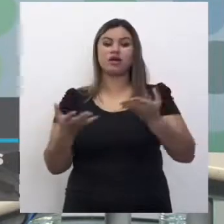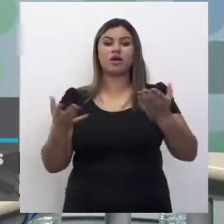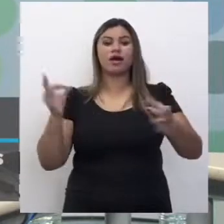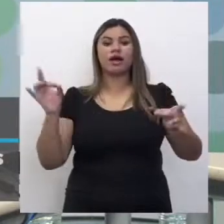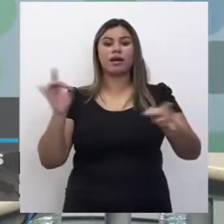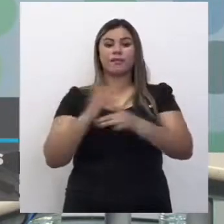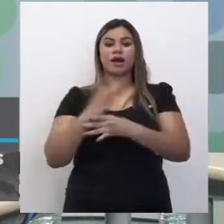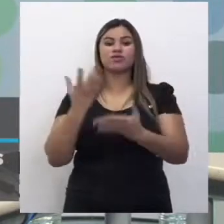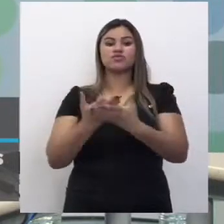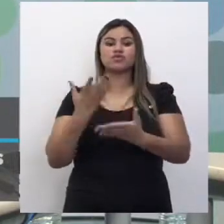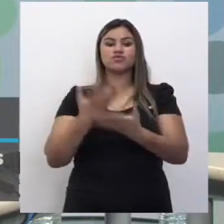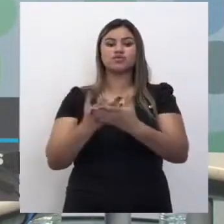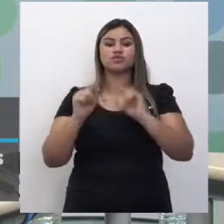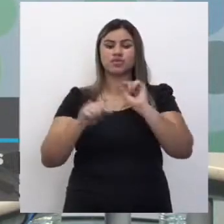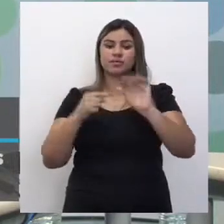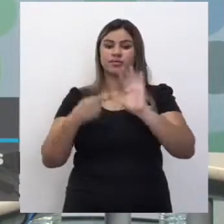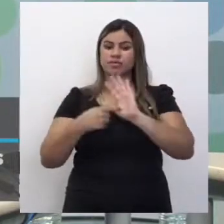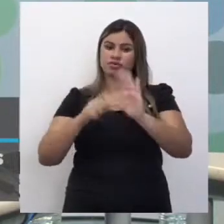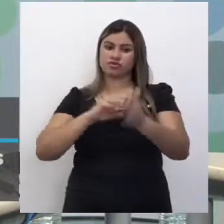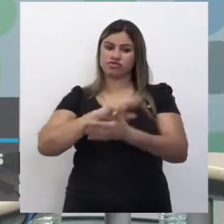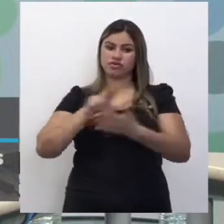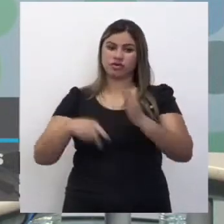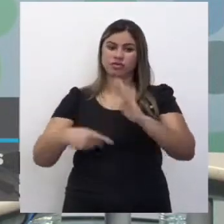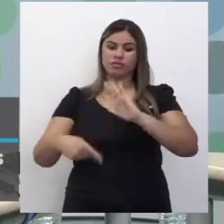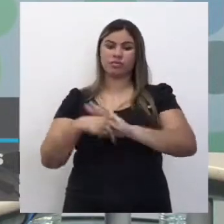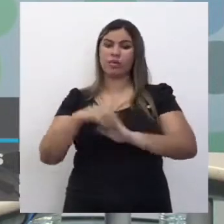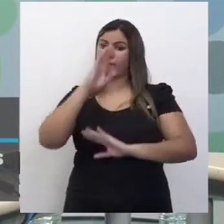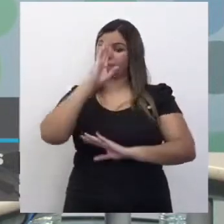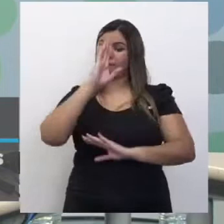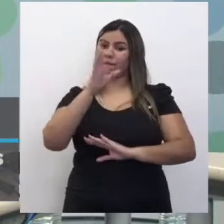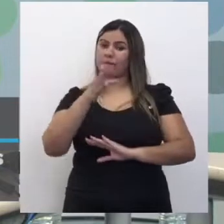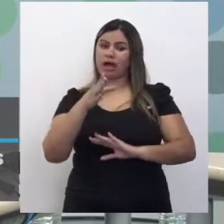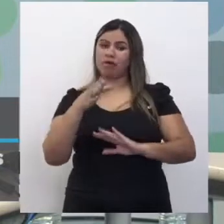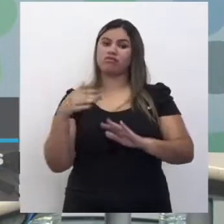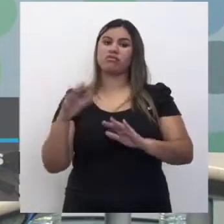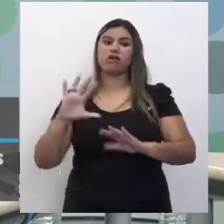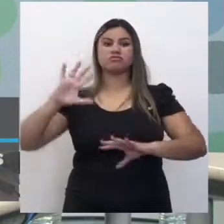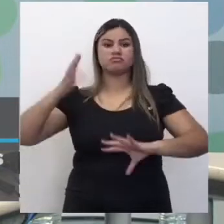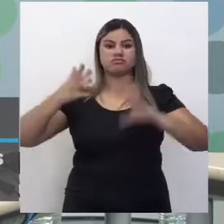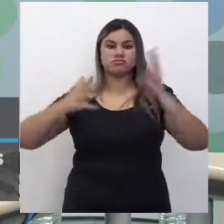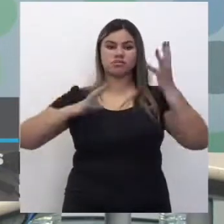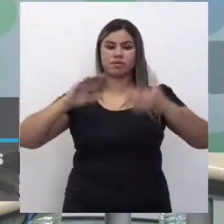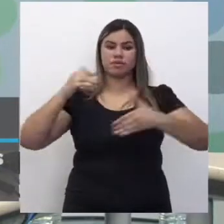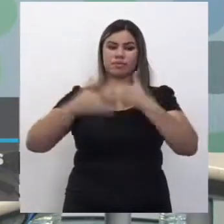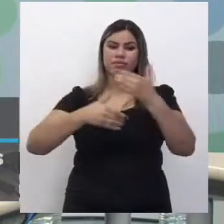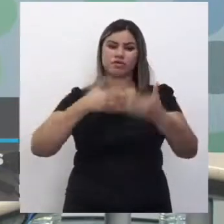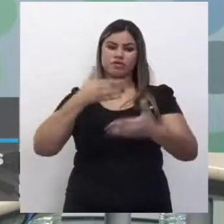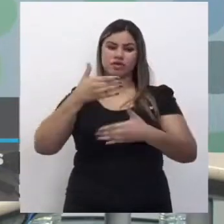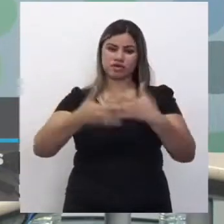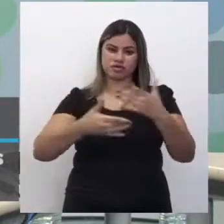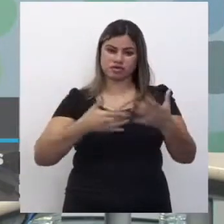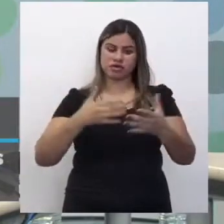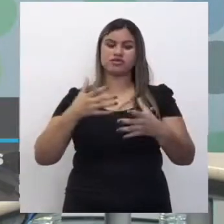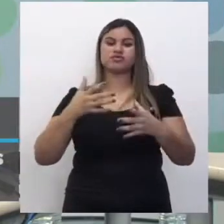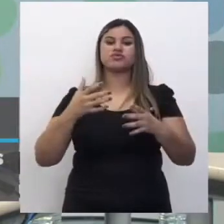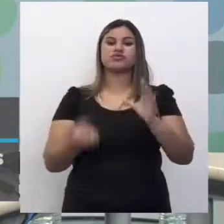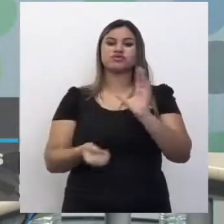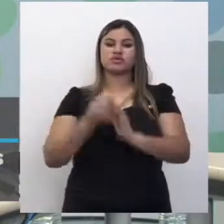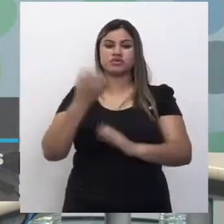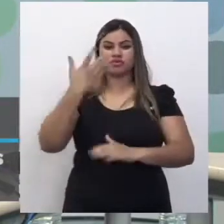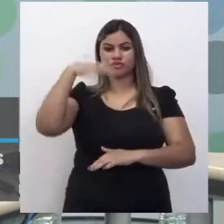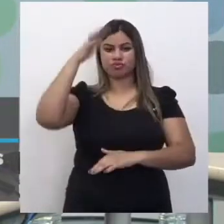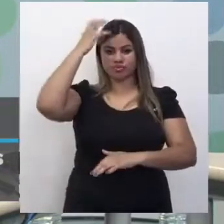aula pontuando para vocês quais foram os principais desdobramentos aí desse processo todo de formação das monarquias,